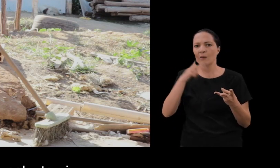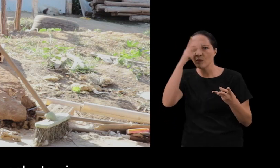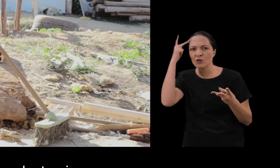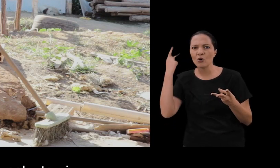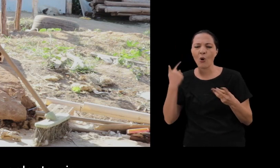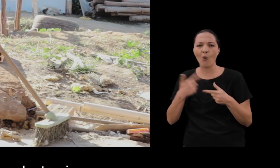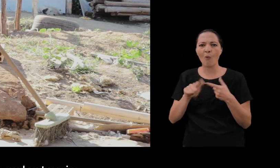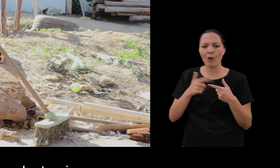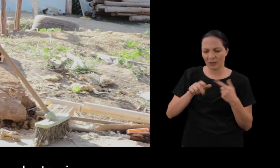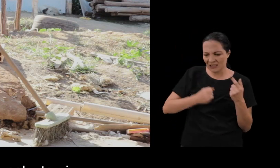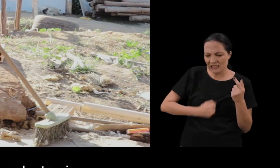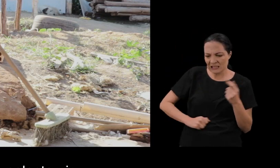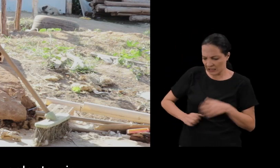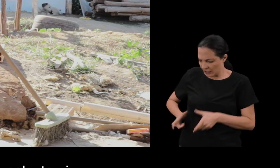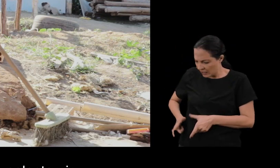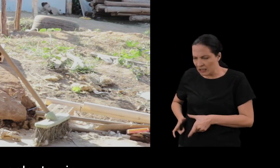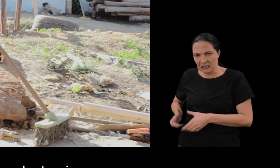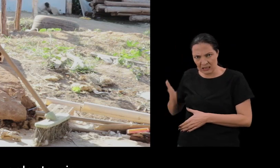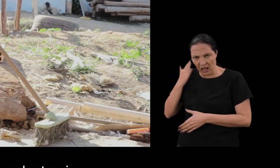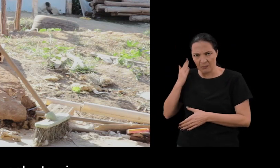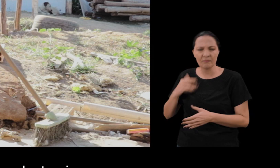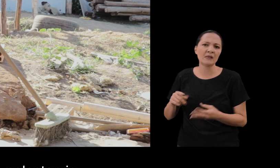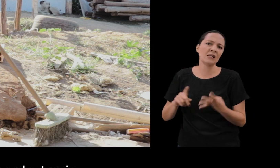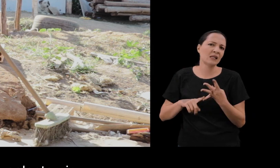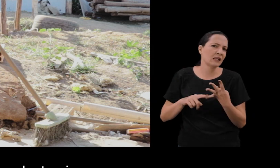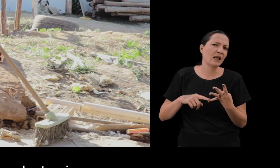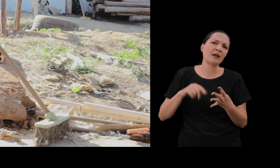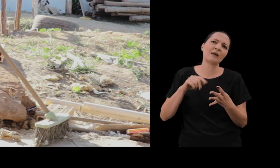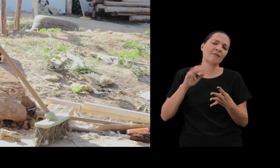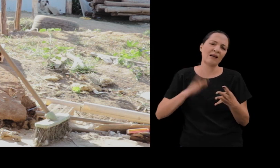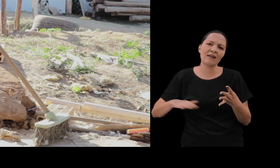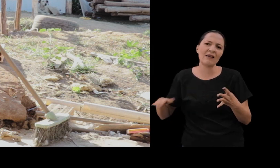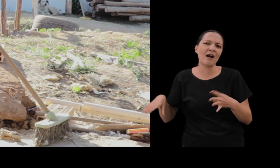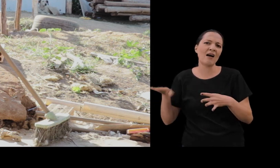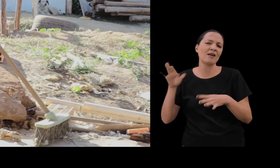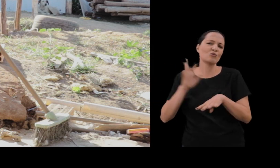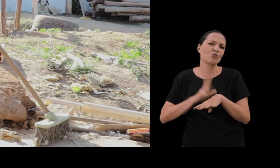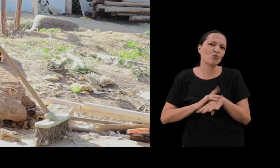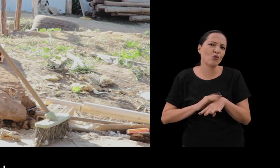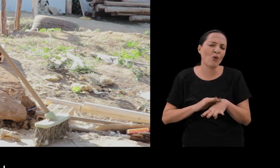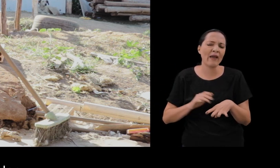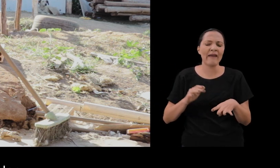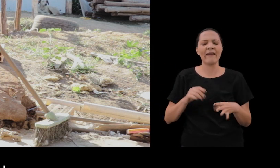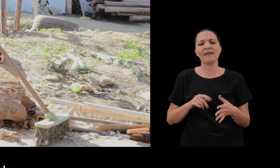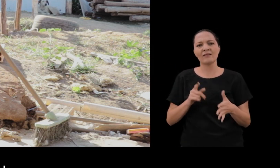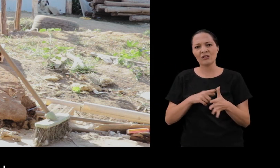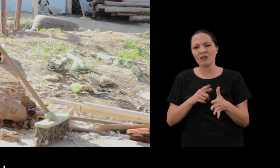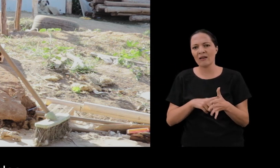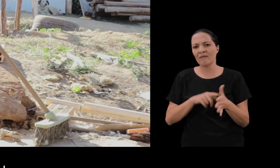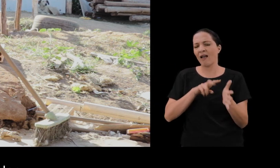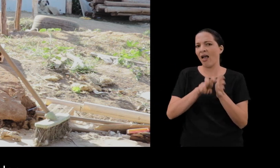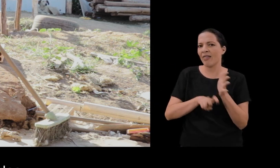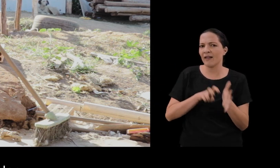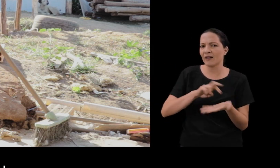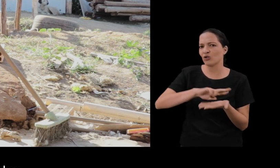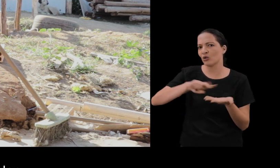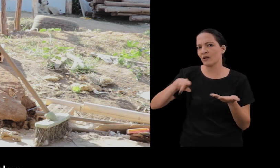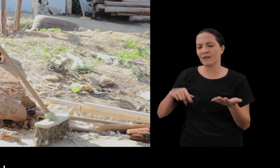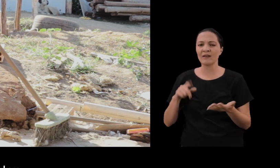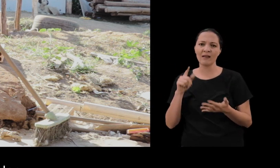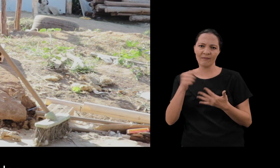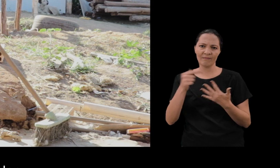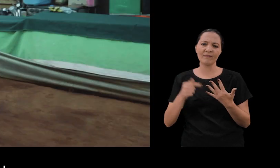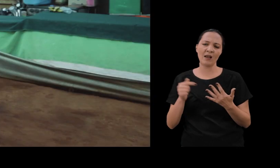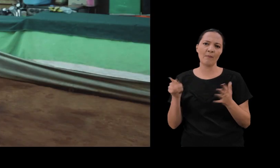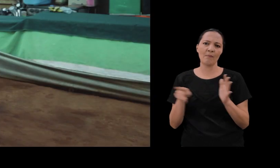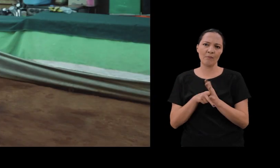colostomia, crianças que têm problemas de saúde, cadeirantes. São a situação, né, dos moradores